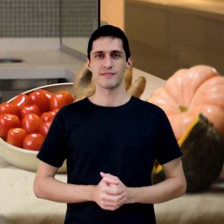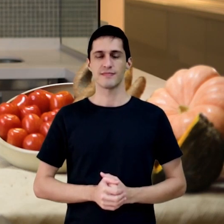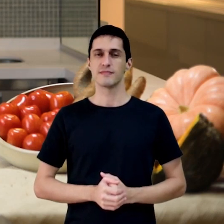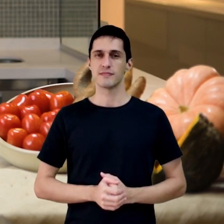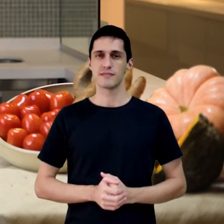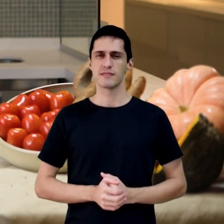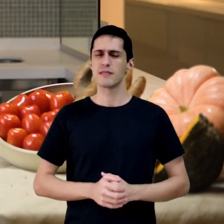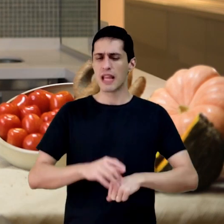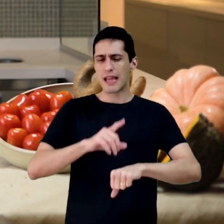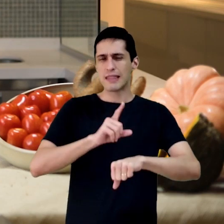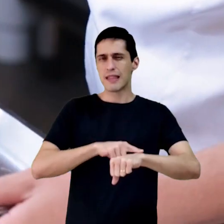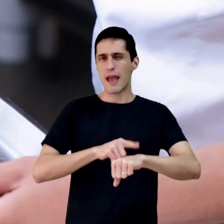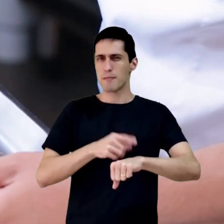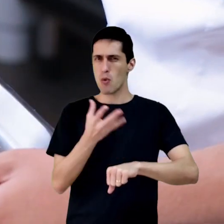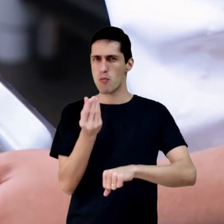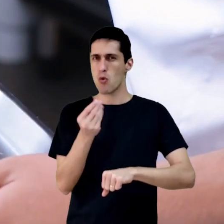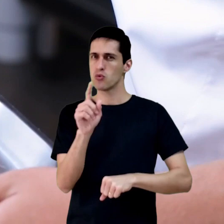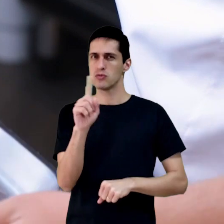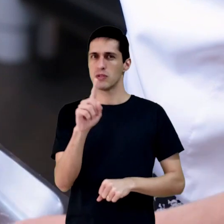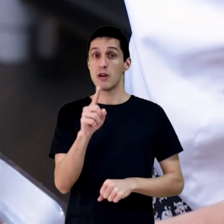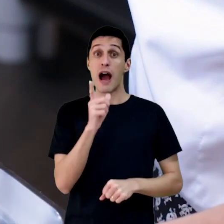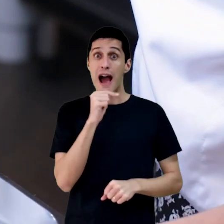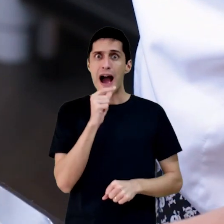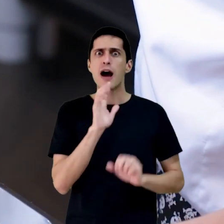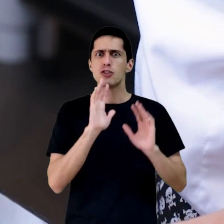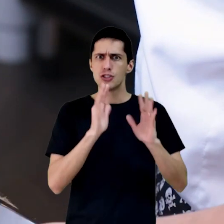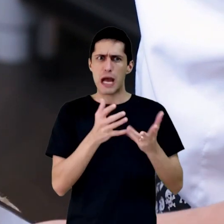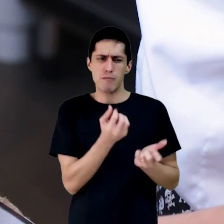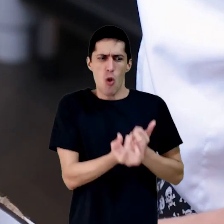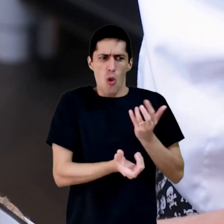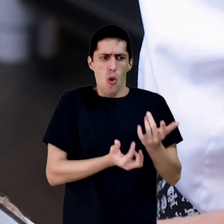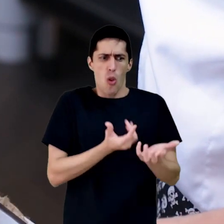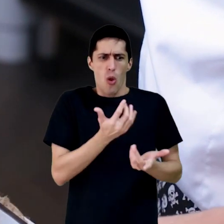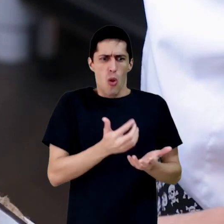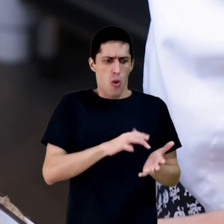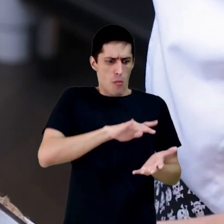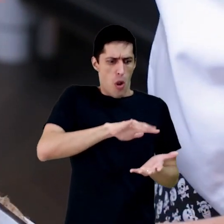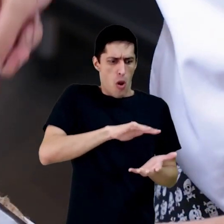Aqui não é muito tempo, tá, pessoal? Como a água tá bem fervendo.